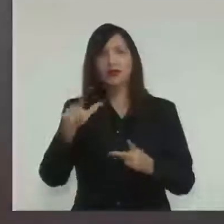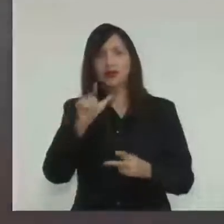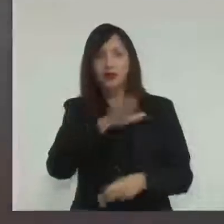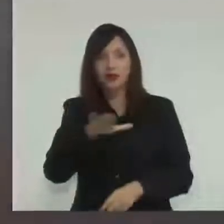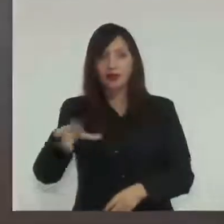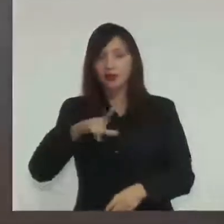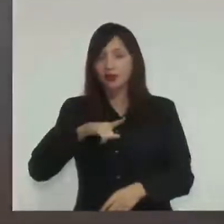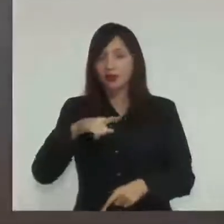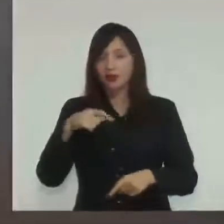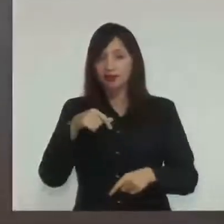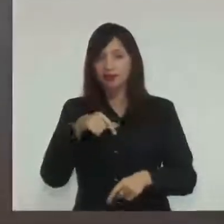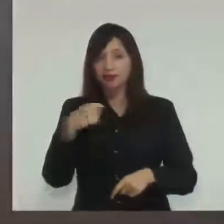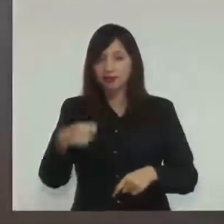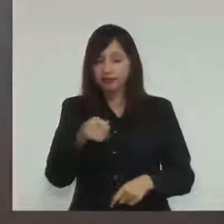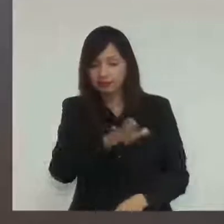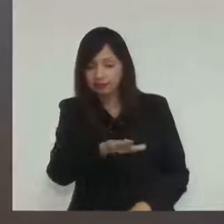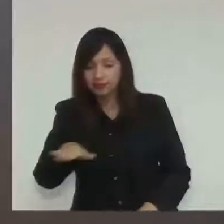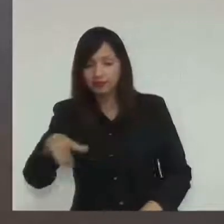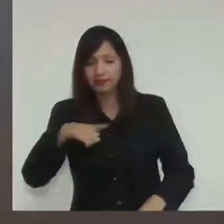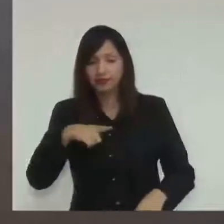crianças que precisam de